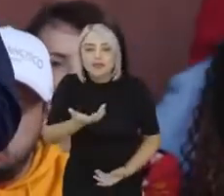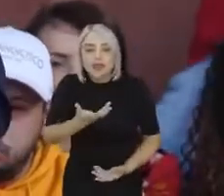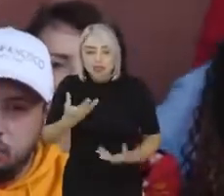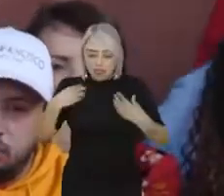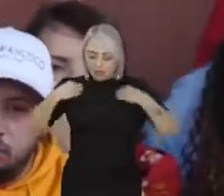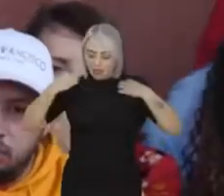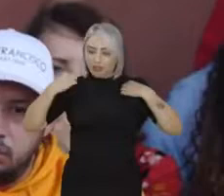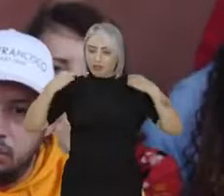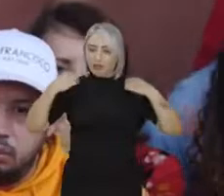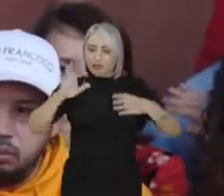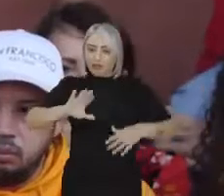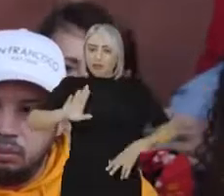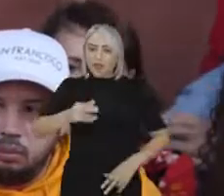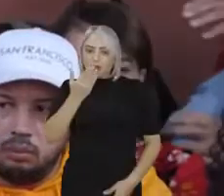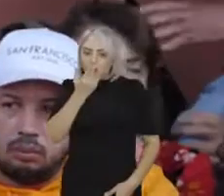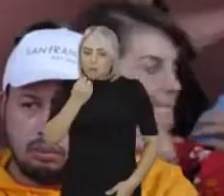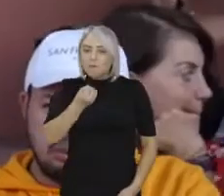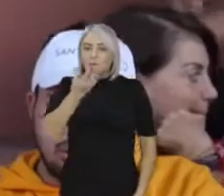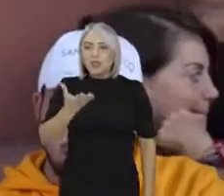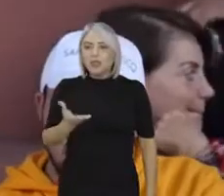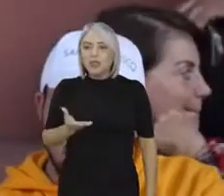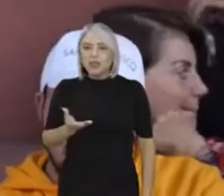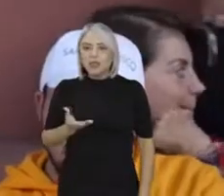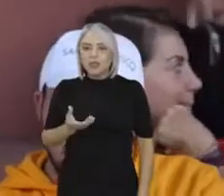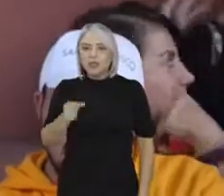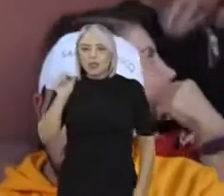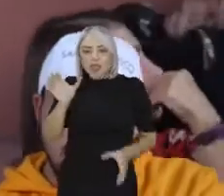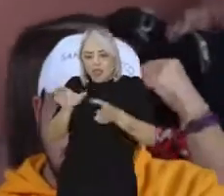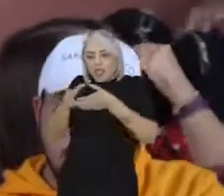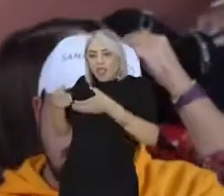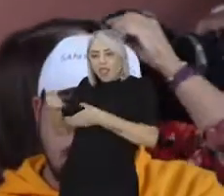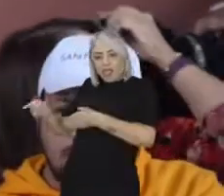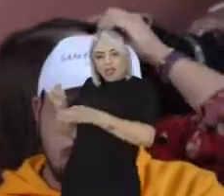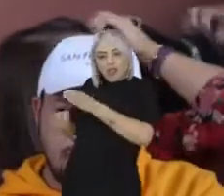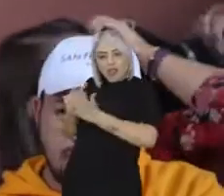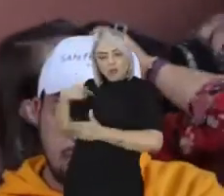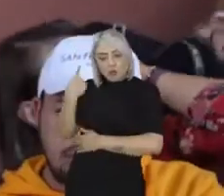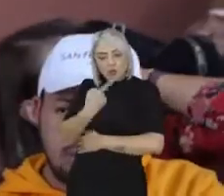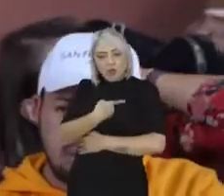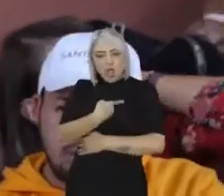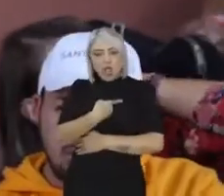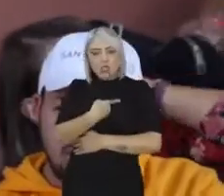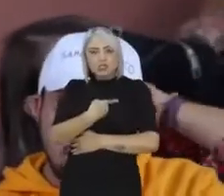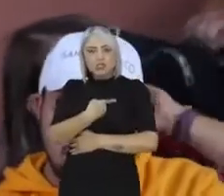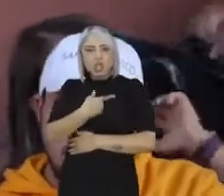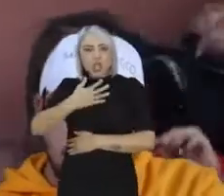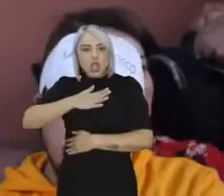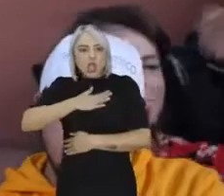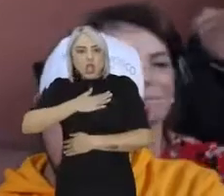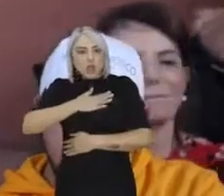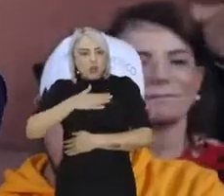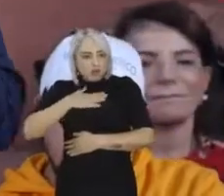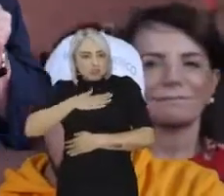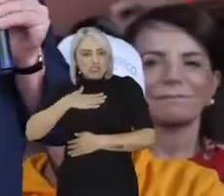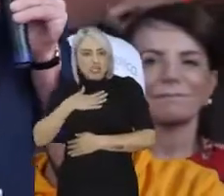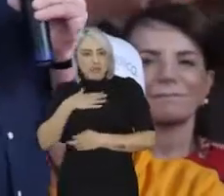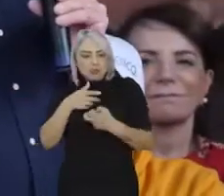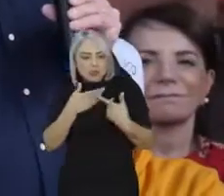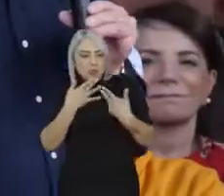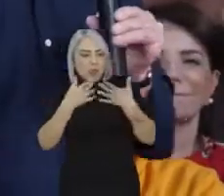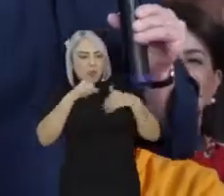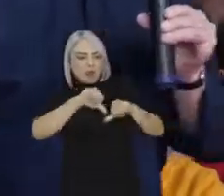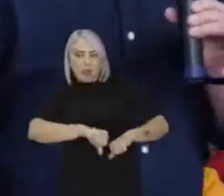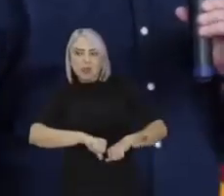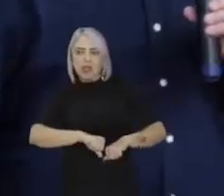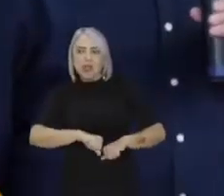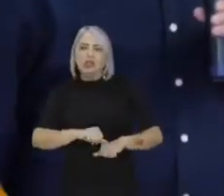bem. Eles criaram um mundo em que eles acham que nós gostamos de xepa. Ah, não, o pobre só gosta de ir na feira